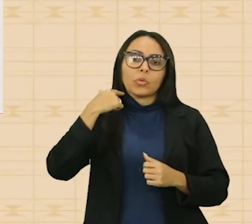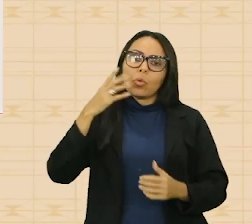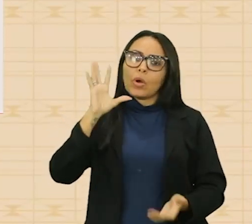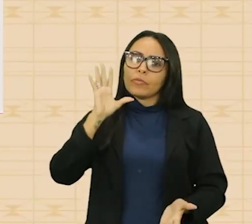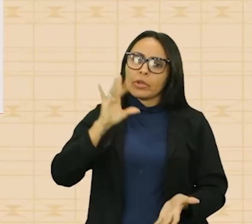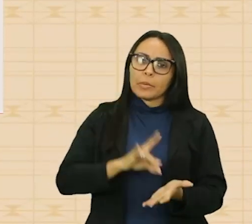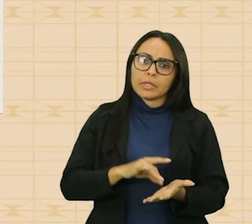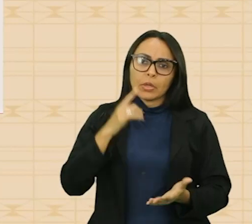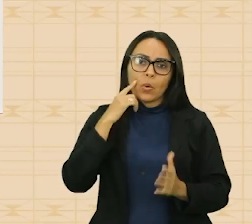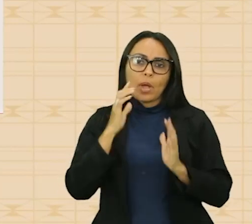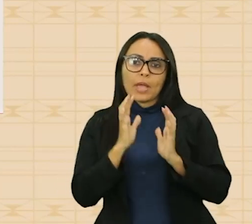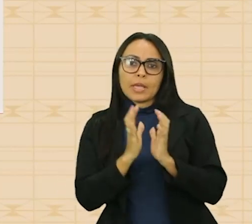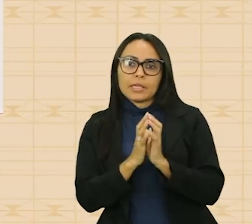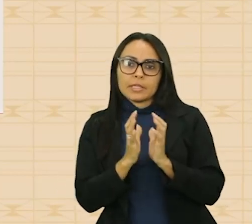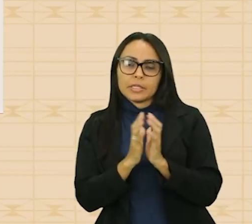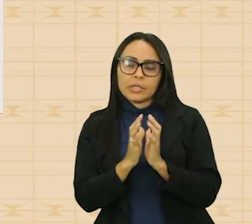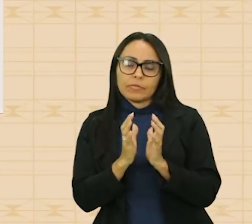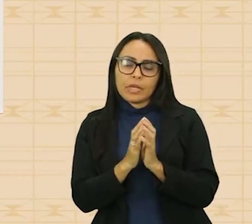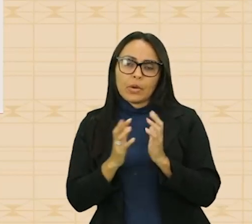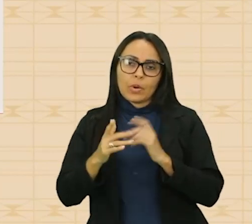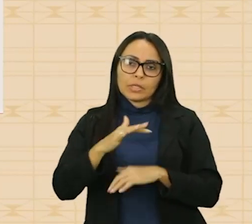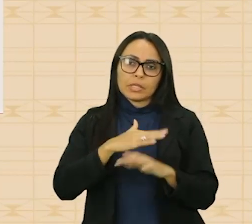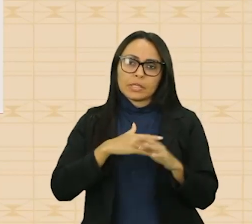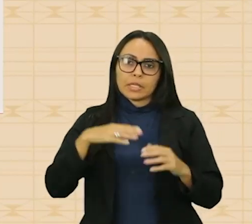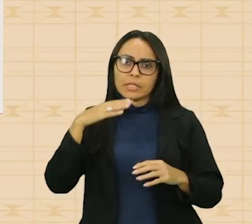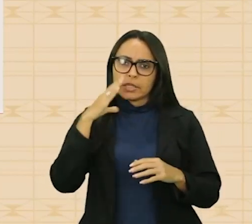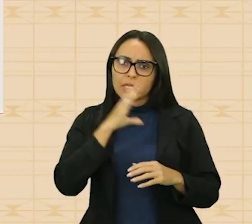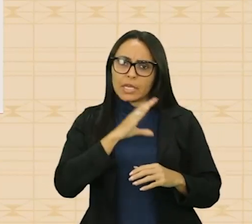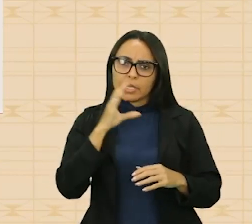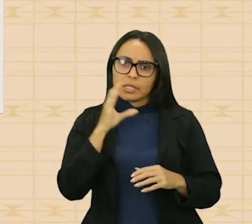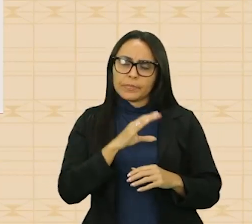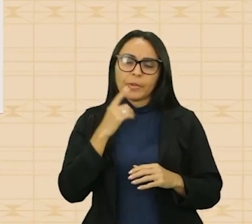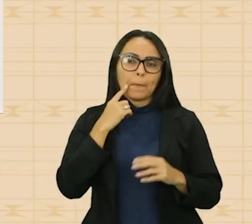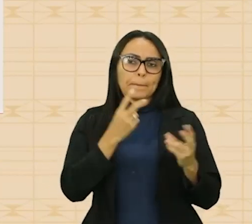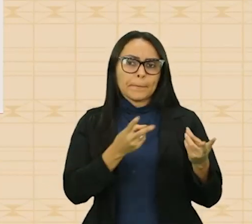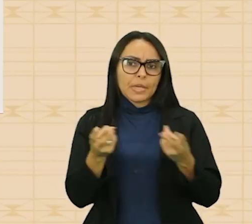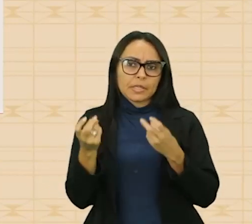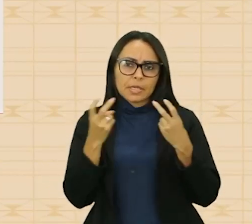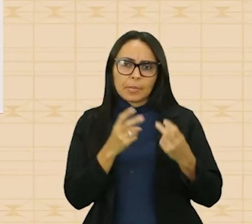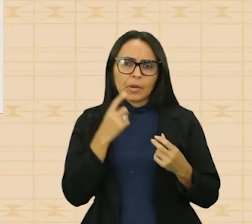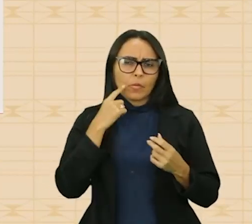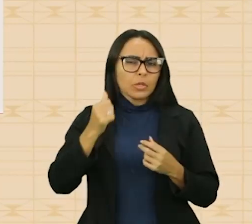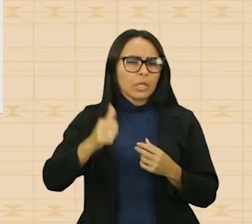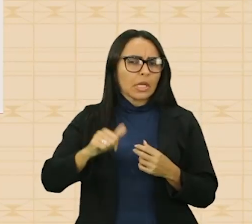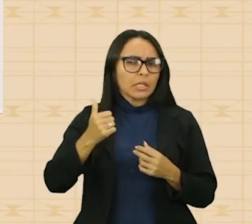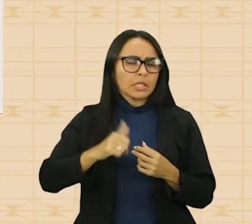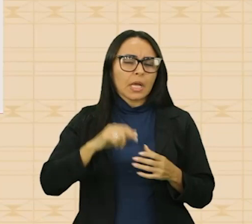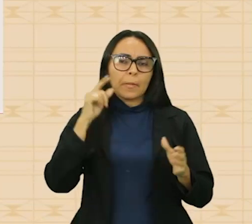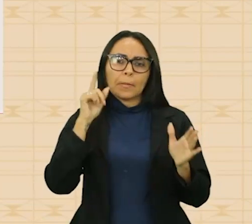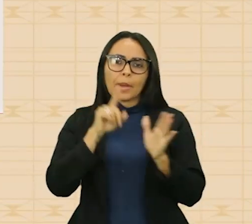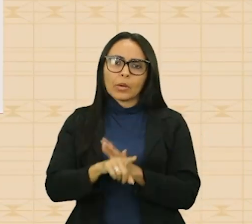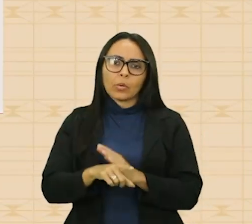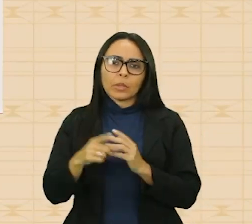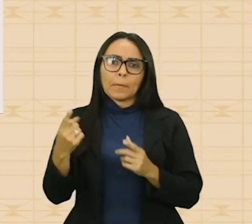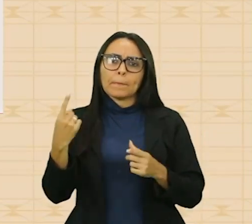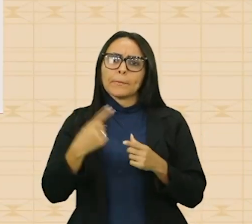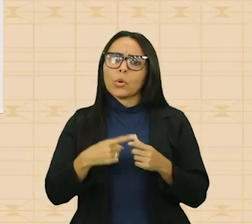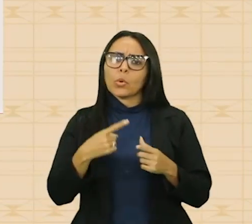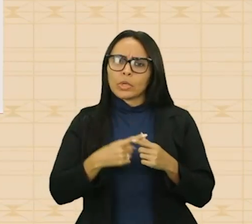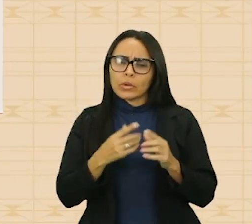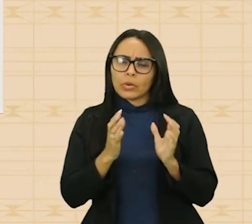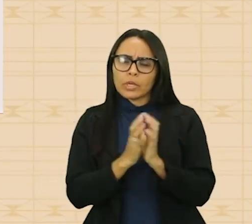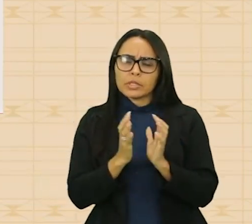pouco, Recife é uma cidade quente. Perceba que eu posso analisar a pergunta de por que o Recife é